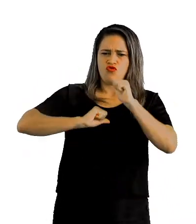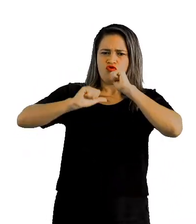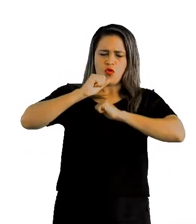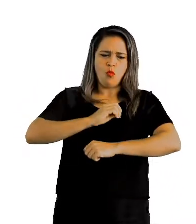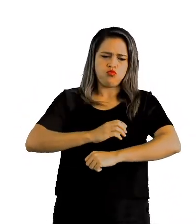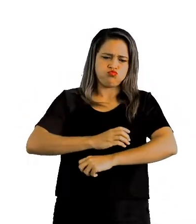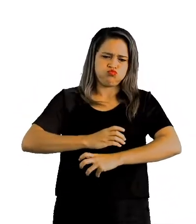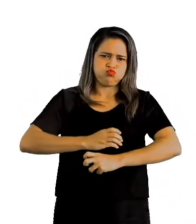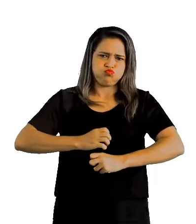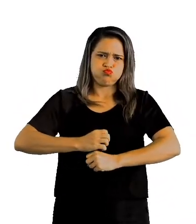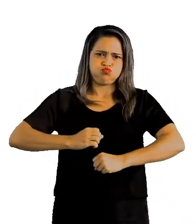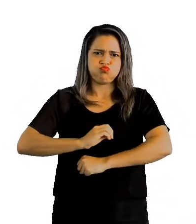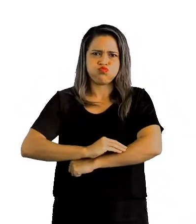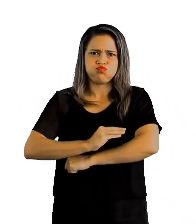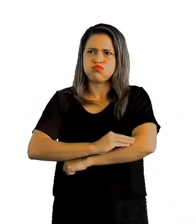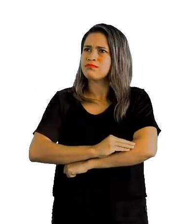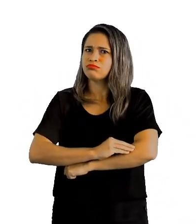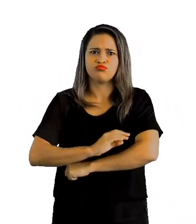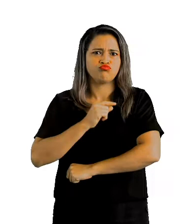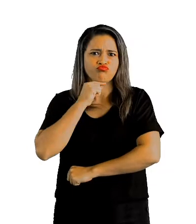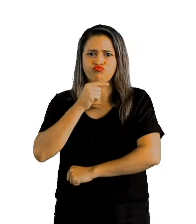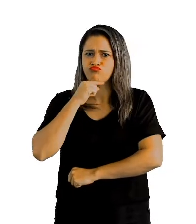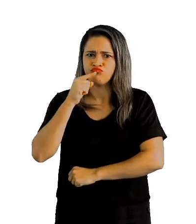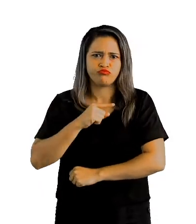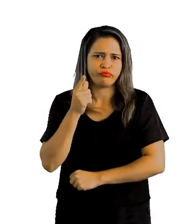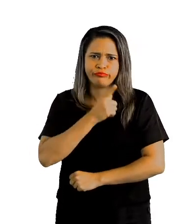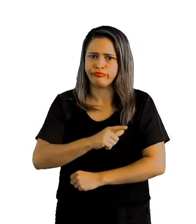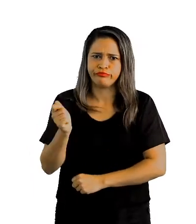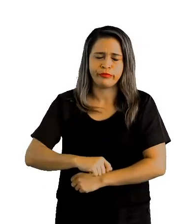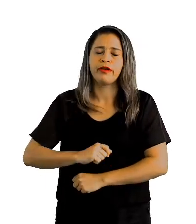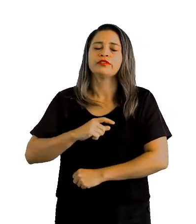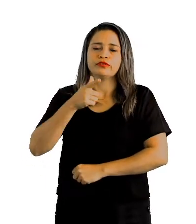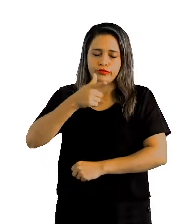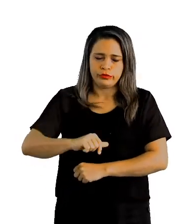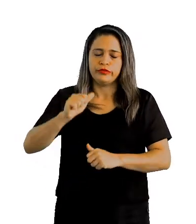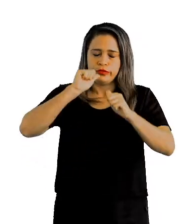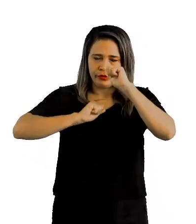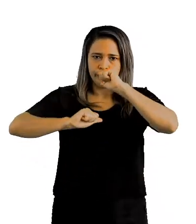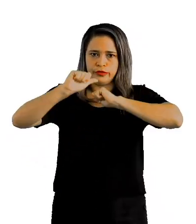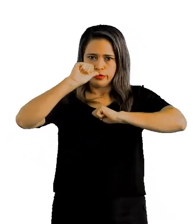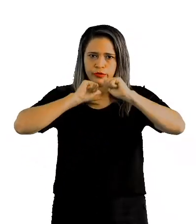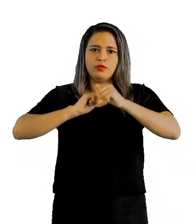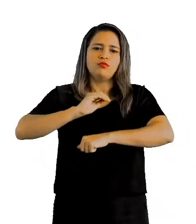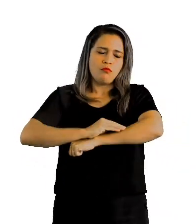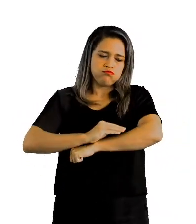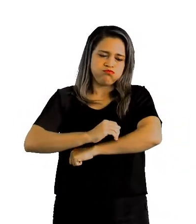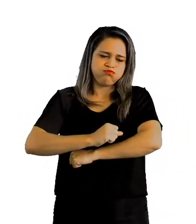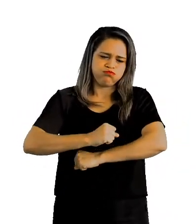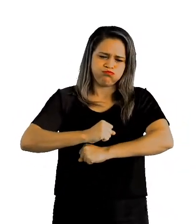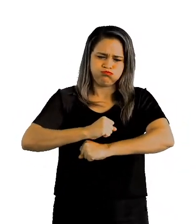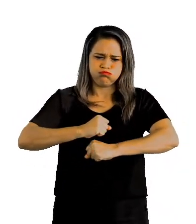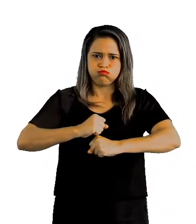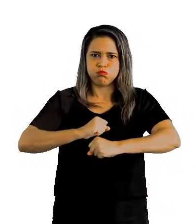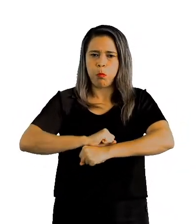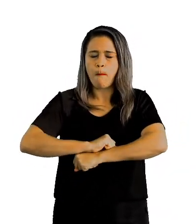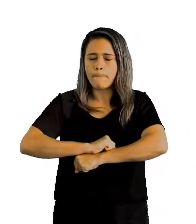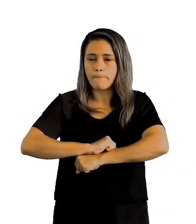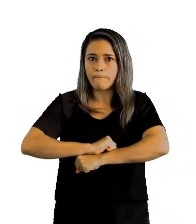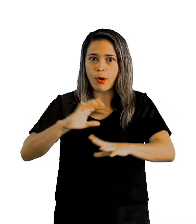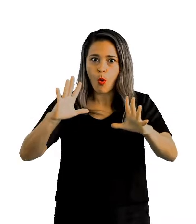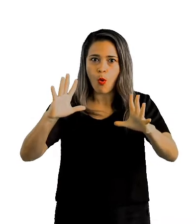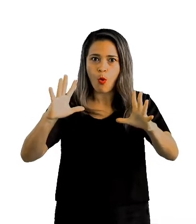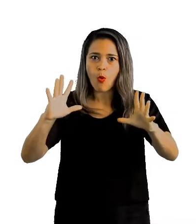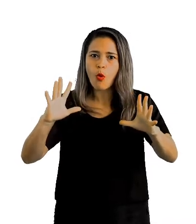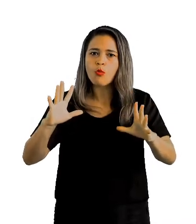inchou. E nem assim alcançou o tamanho do touro. Bebeu tanto e a inchou tanto que acabou explodindo